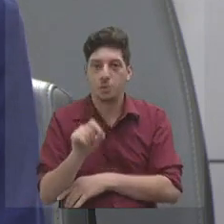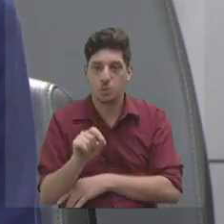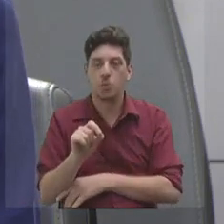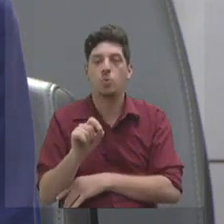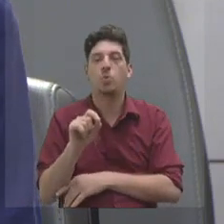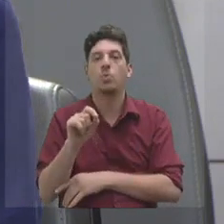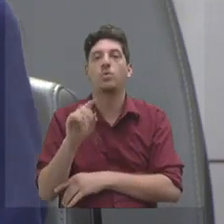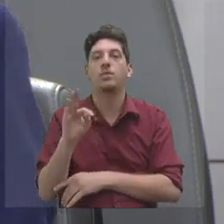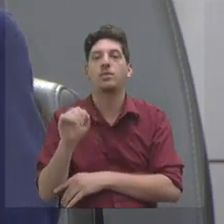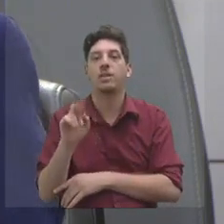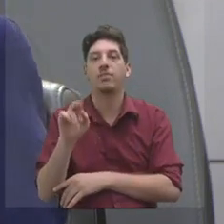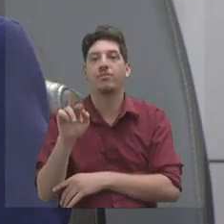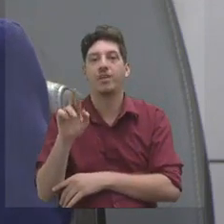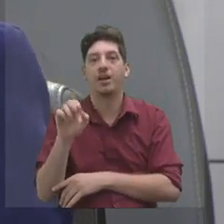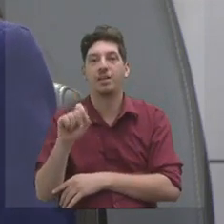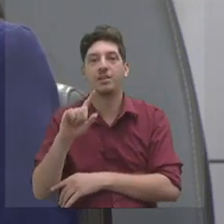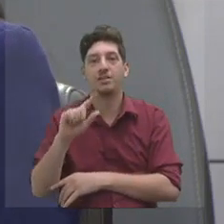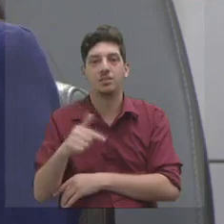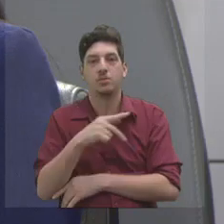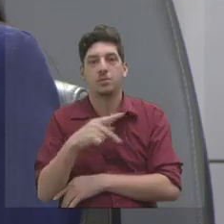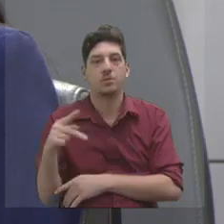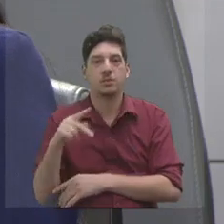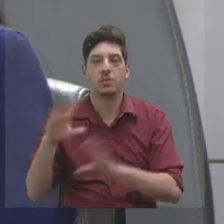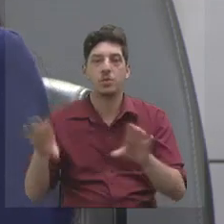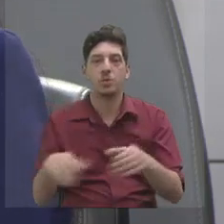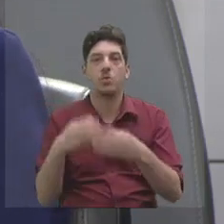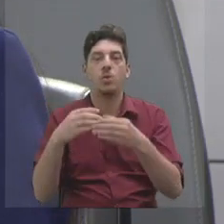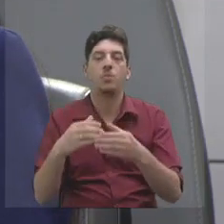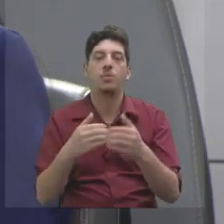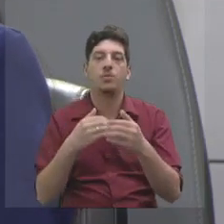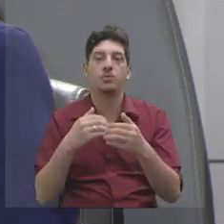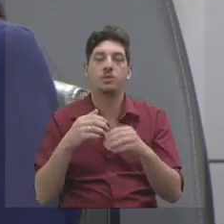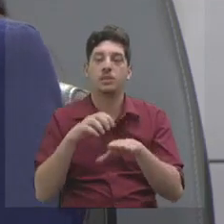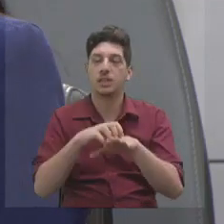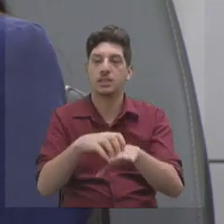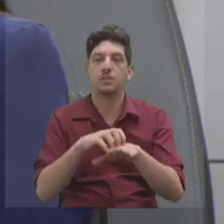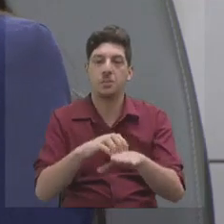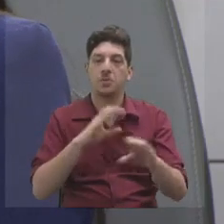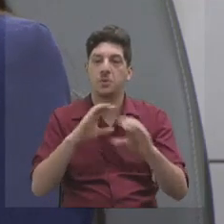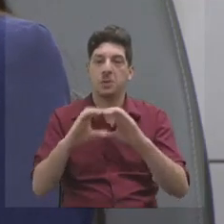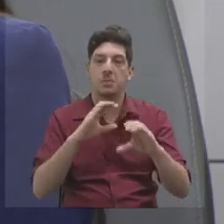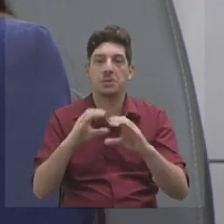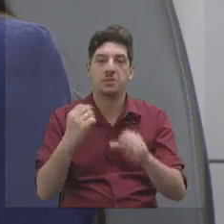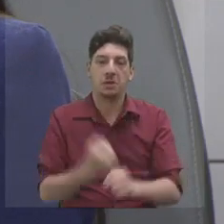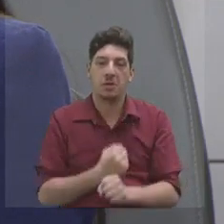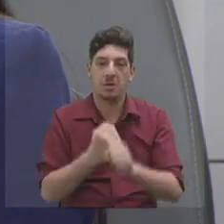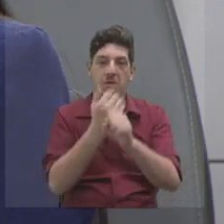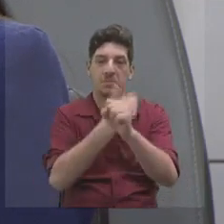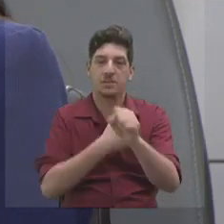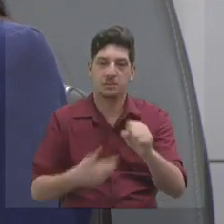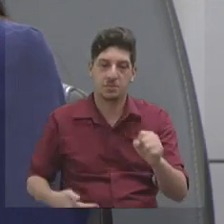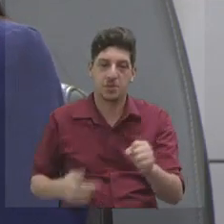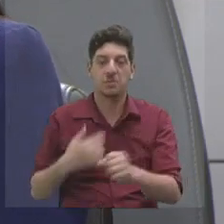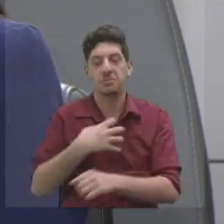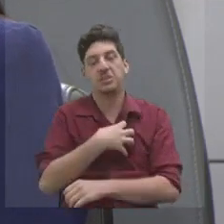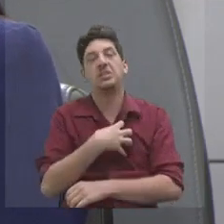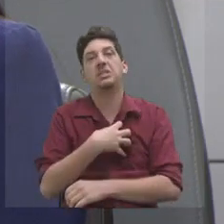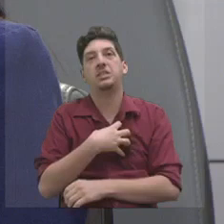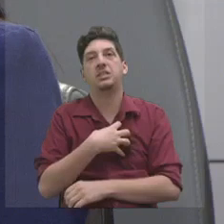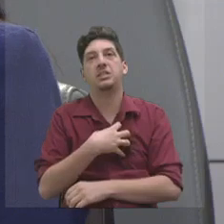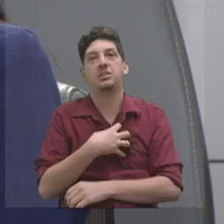o vice-presidente da comissão de transporte comunicação e obras públicas para mim nas últimas semanas tem sido